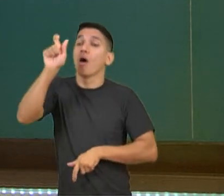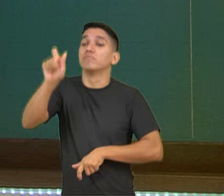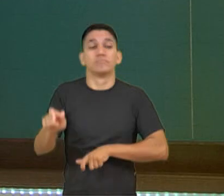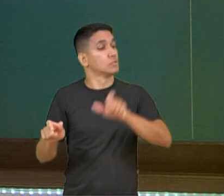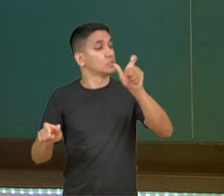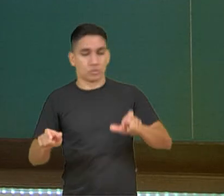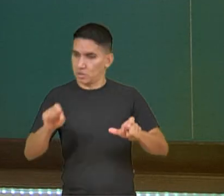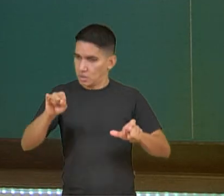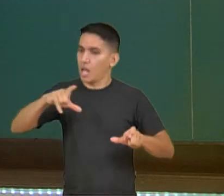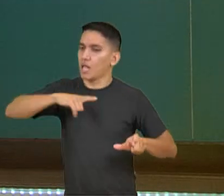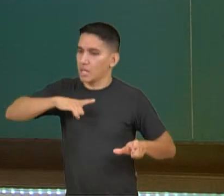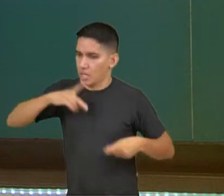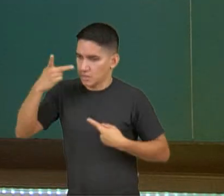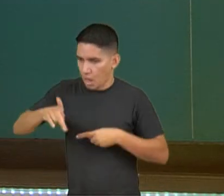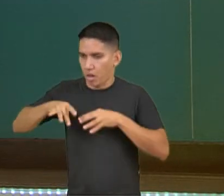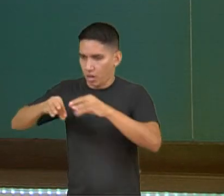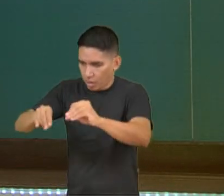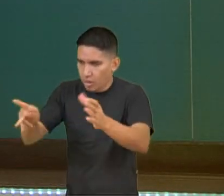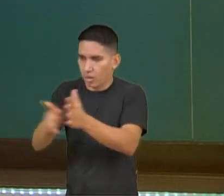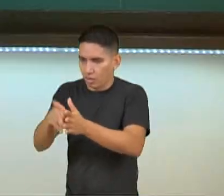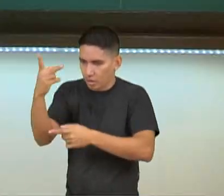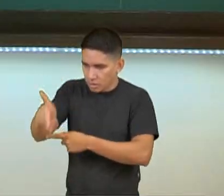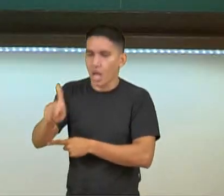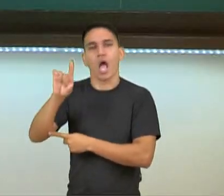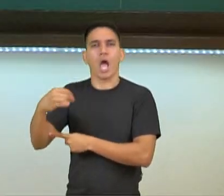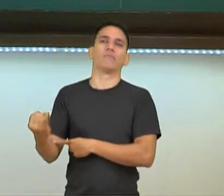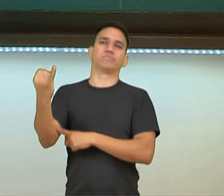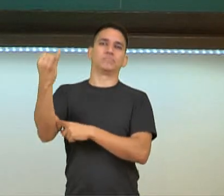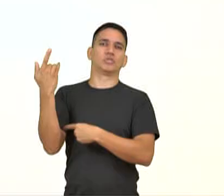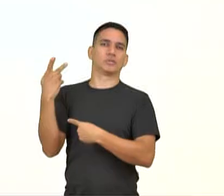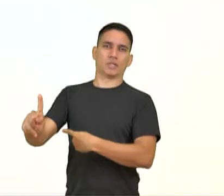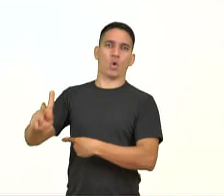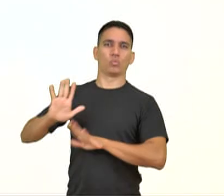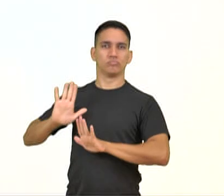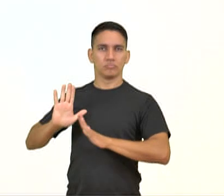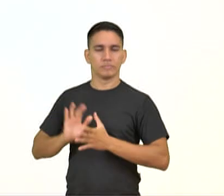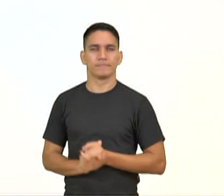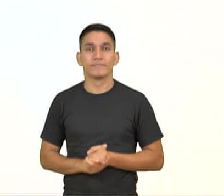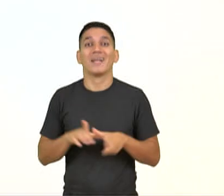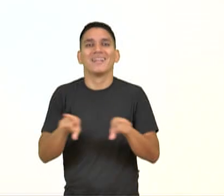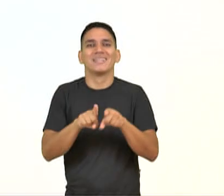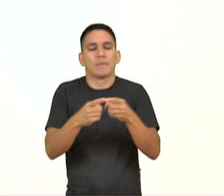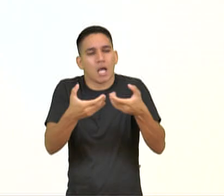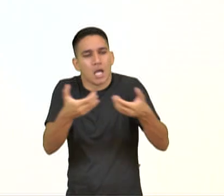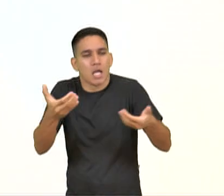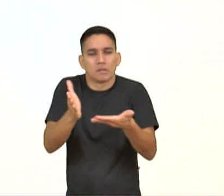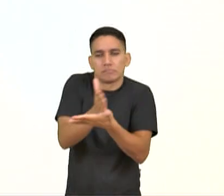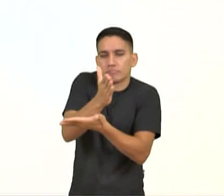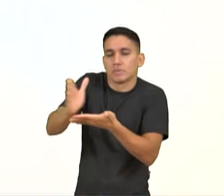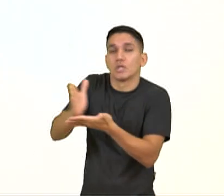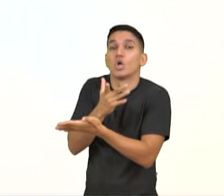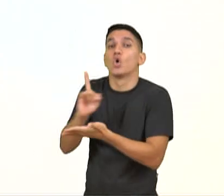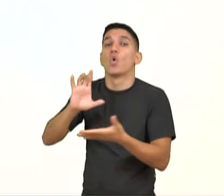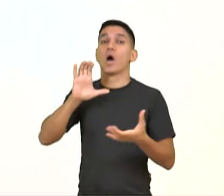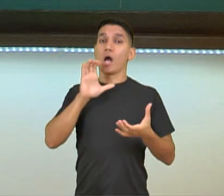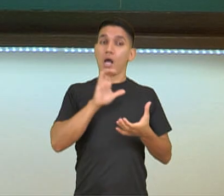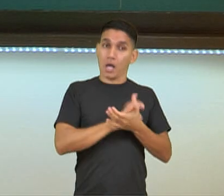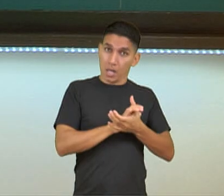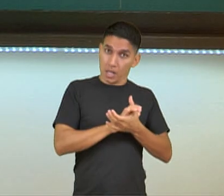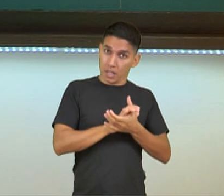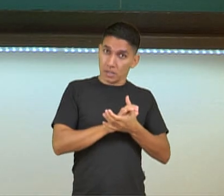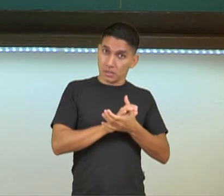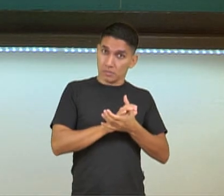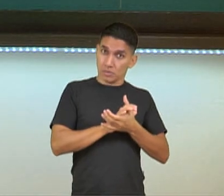da propriedade privada vão ser muito importantes. Também ele vai separar, né, o casamento civil do